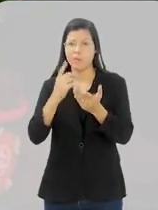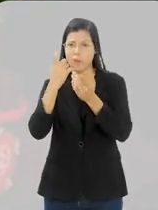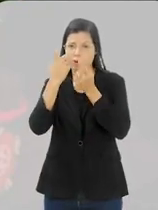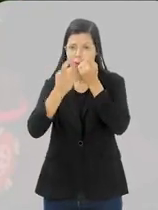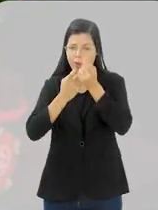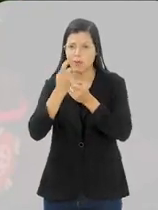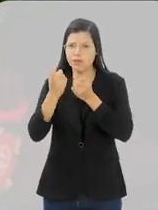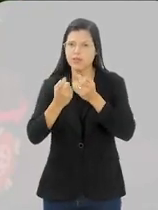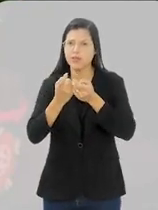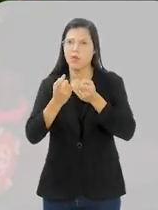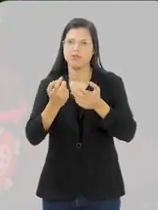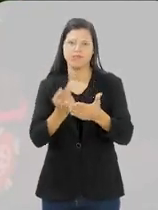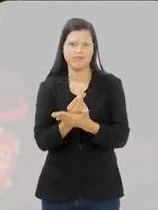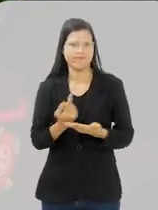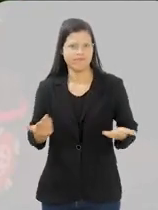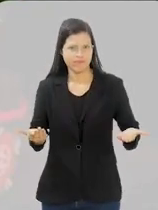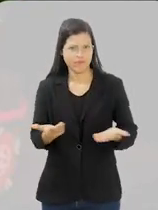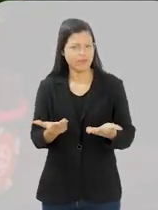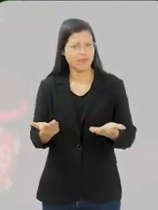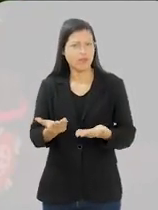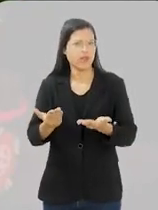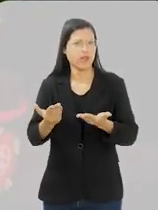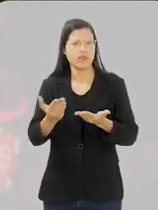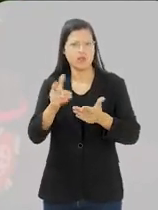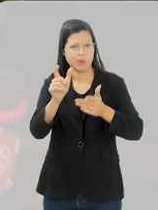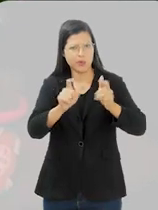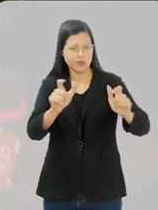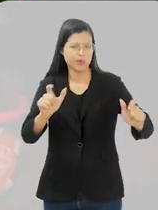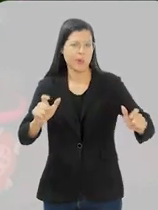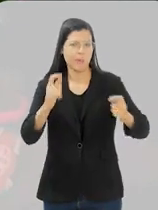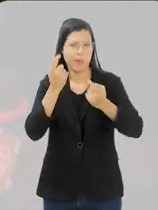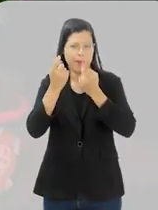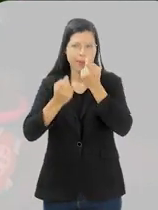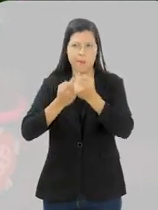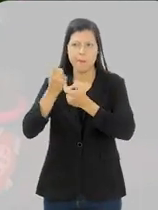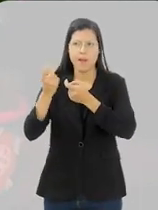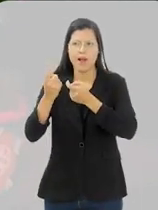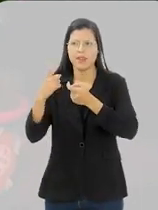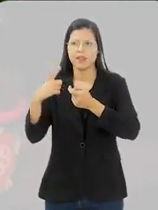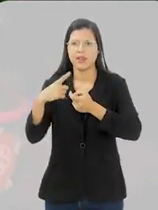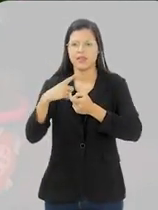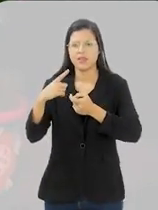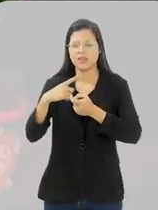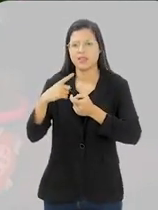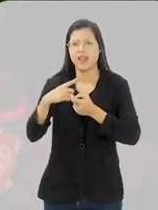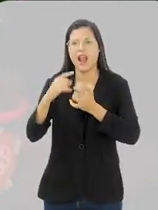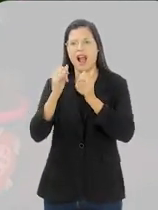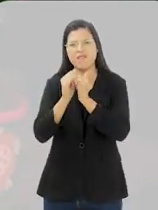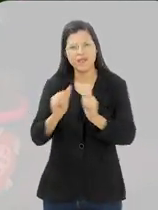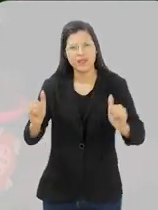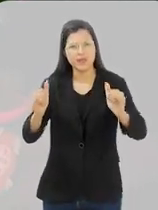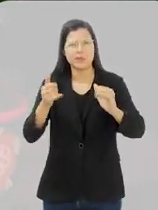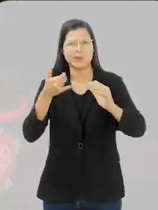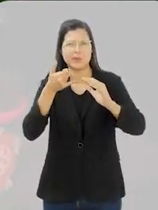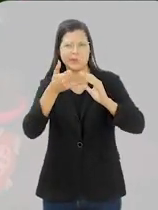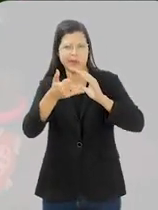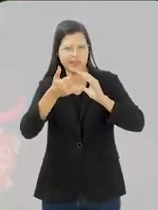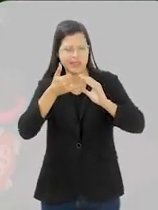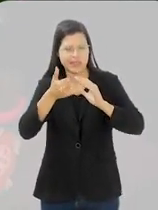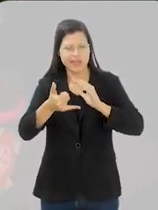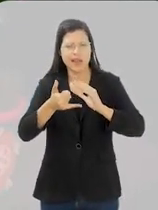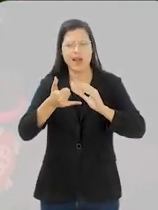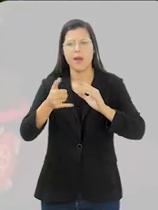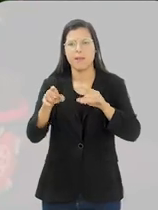preocupação recente, né, de muitas pessoas. A gente vem sendo inundado com mensagens no WhatsApp, no